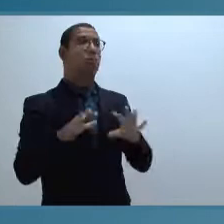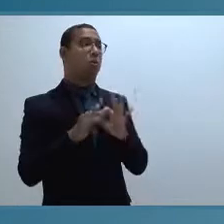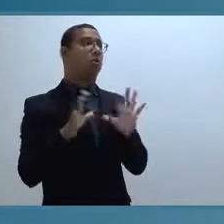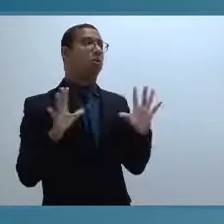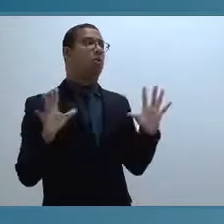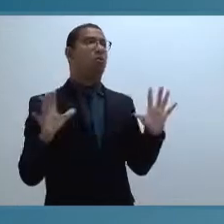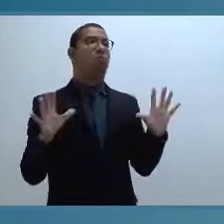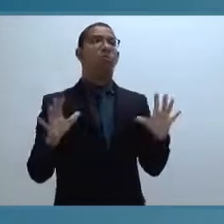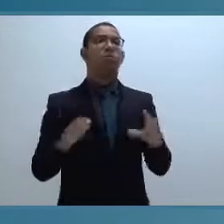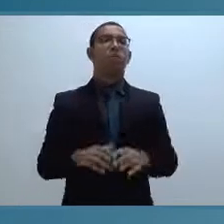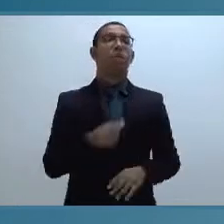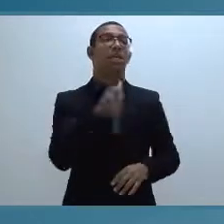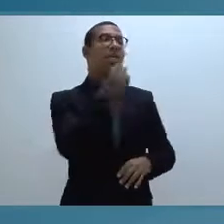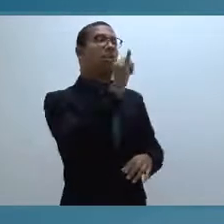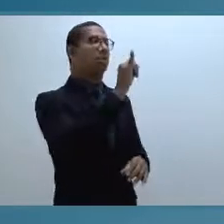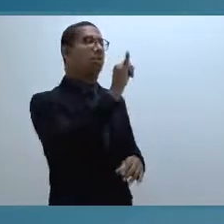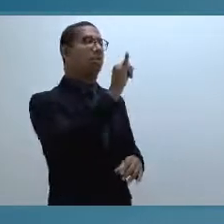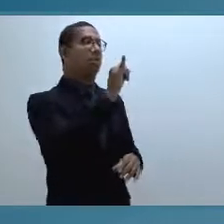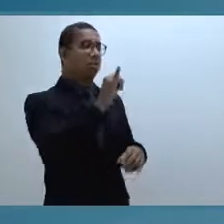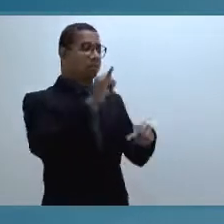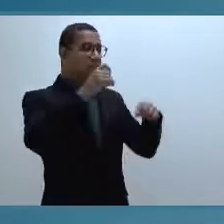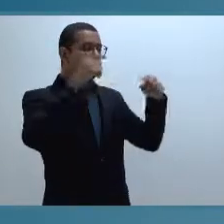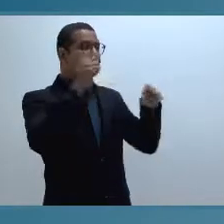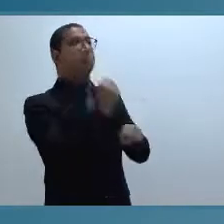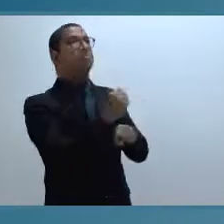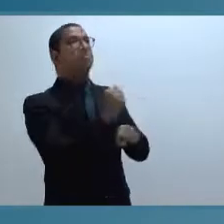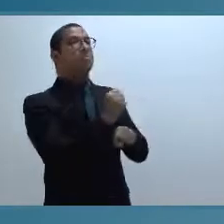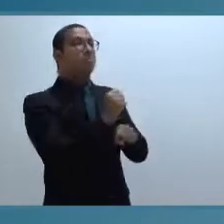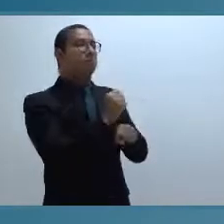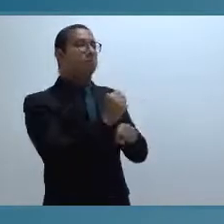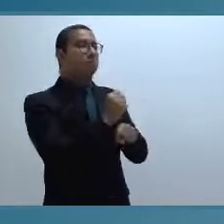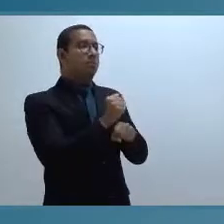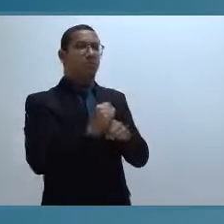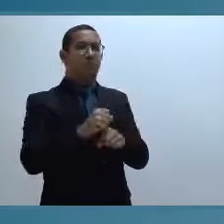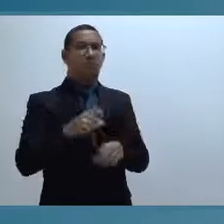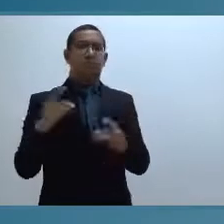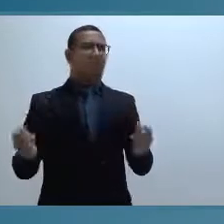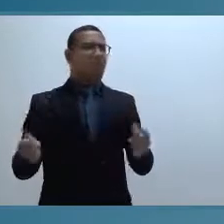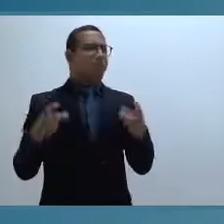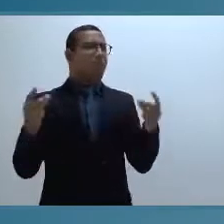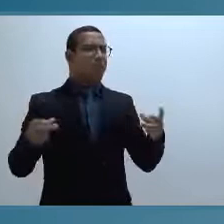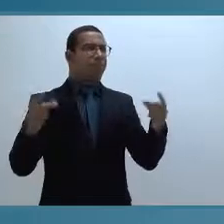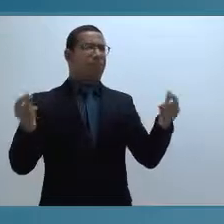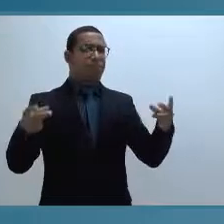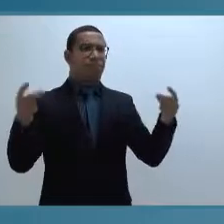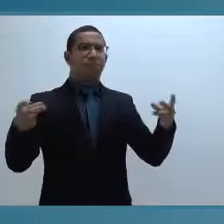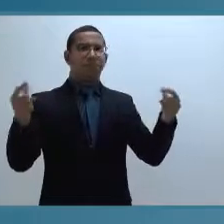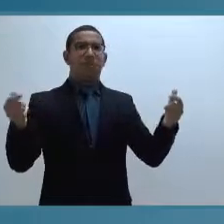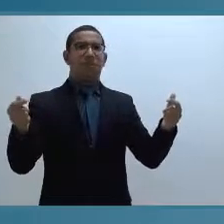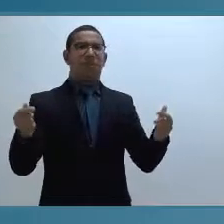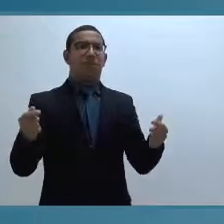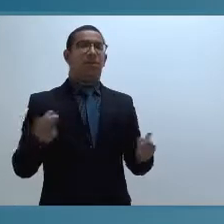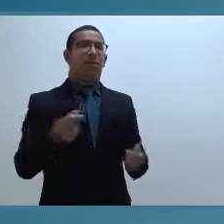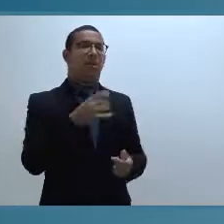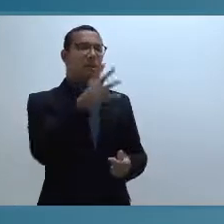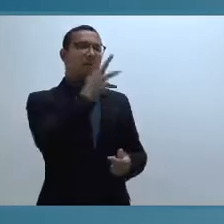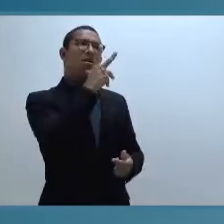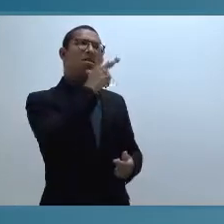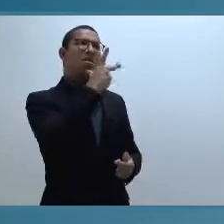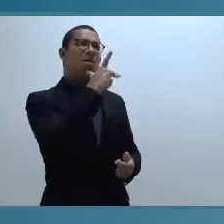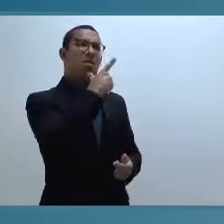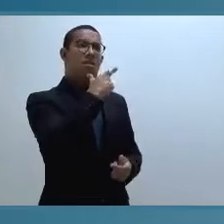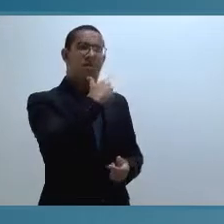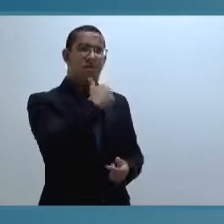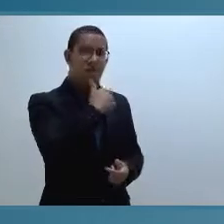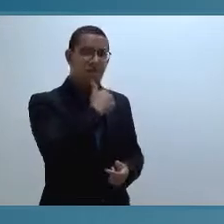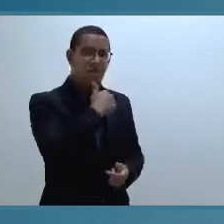fôssemos julgar, realmente aguardar, se fôssemos aguardar, para que fosse aguardarmos a